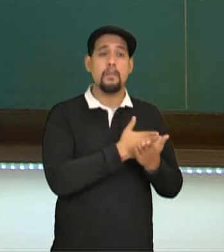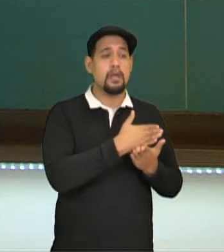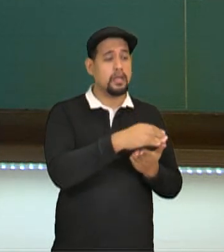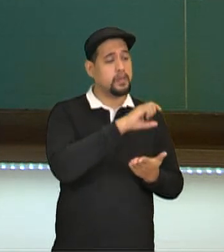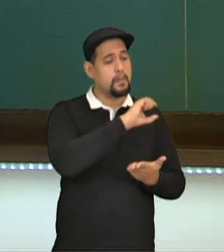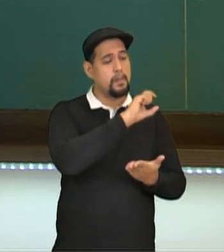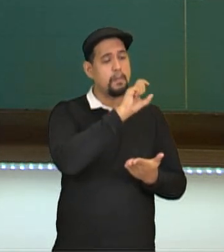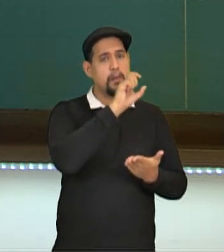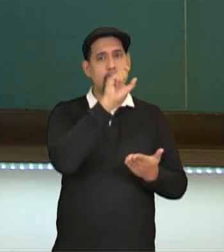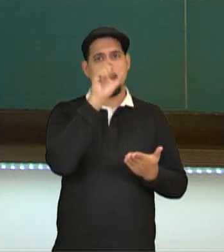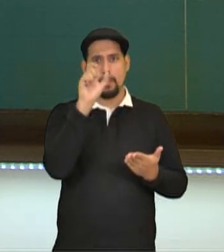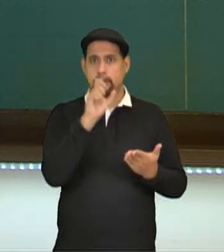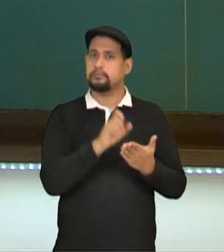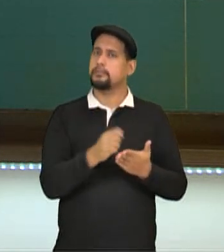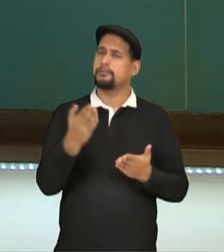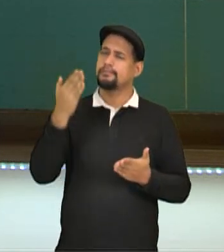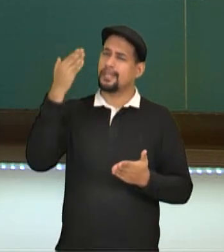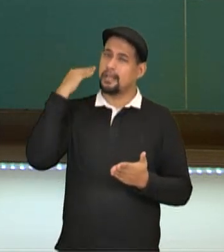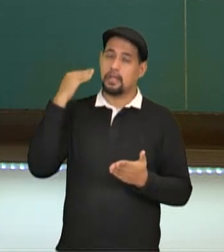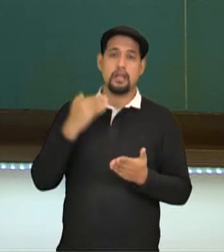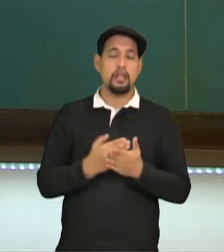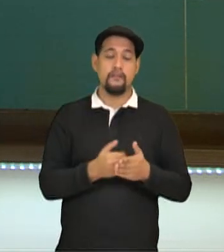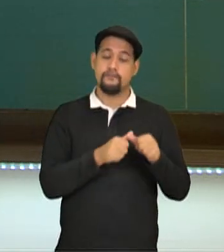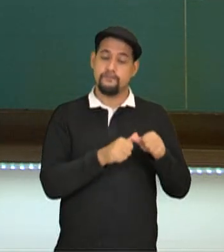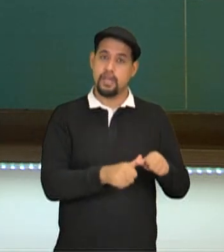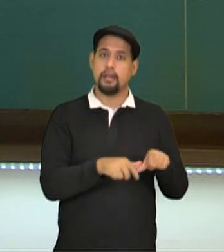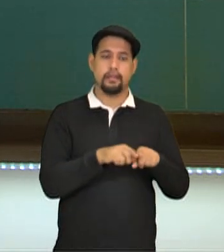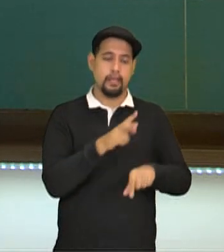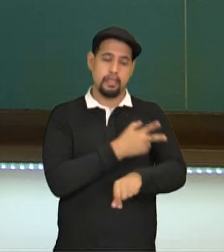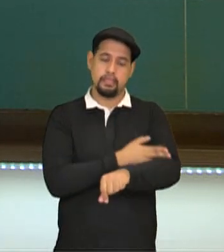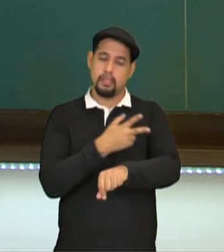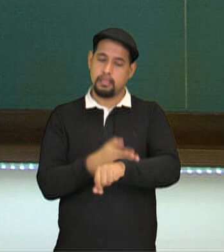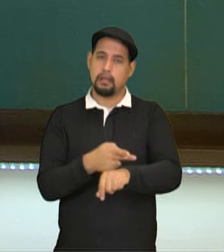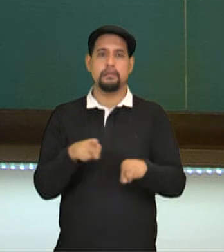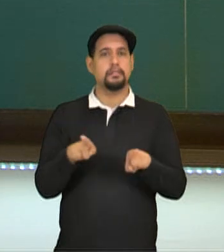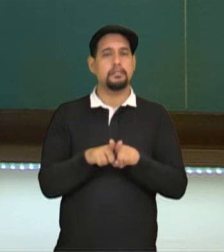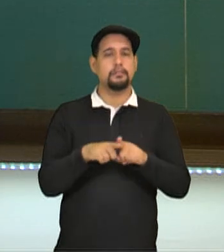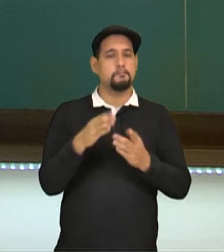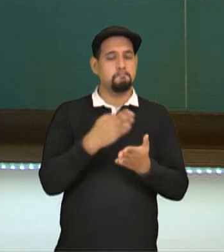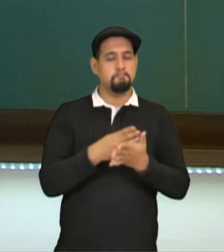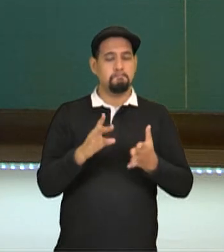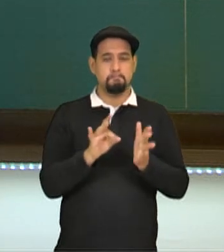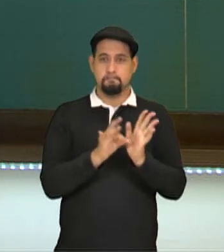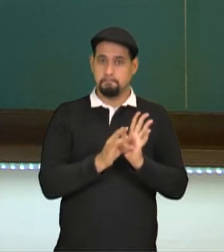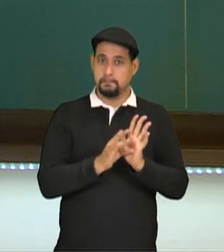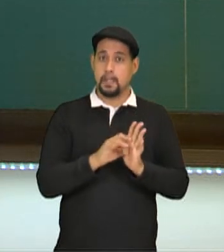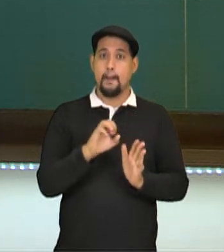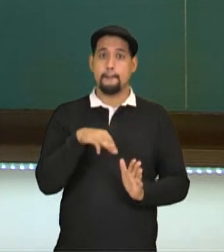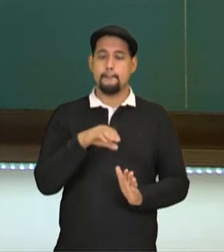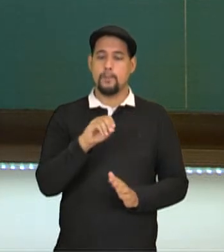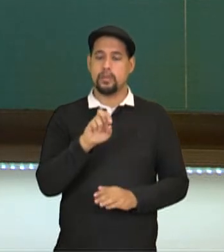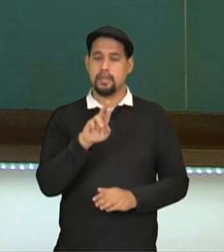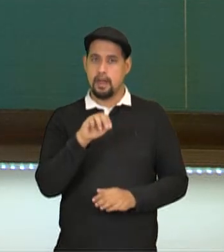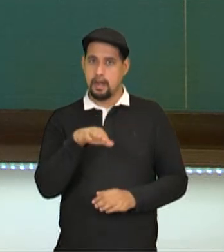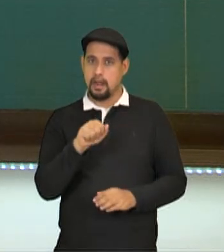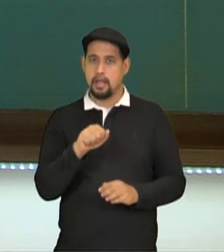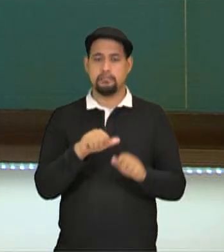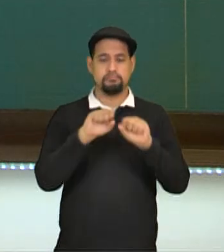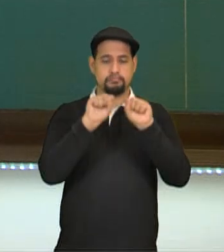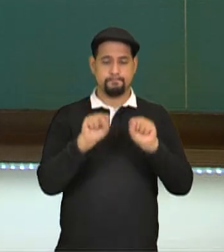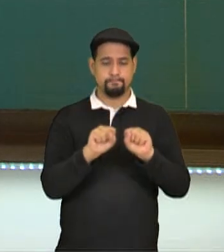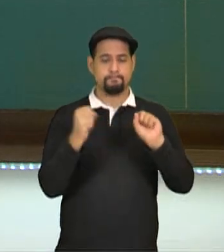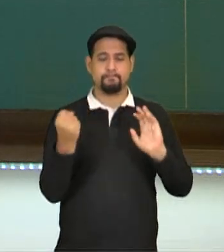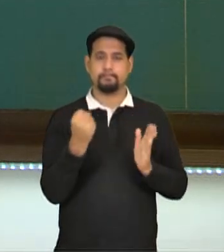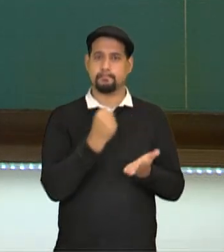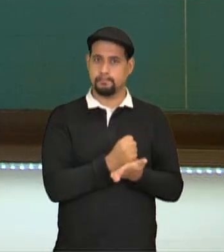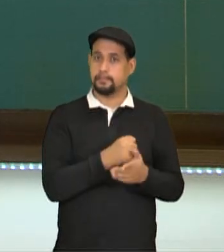se afirma na antiguidade, vai estacionar na Idade Média, se fundamentar na Idade Moderna e se sistematizar